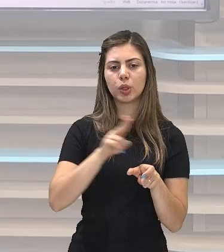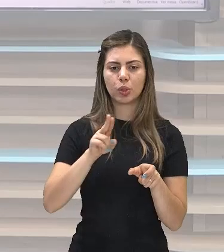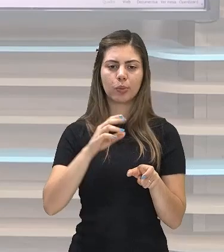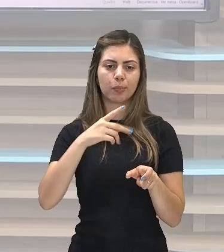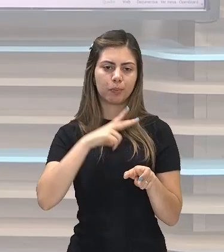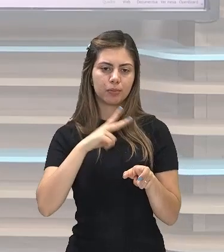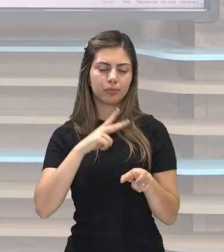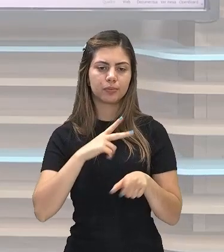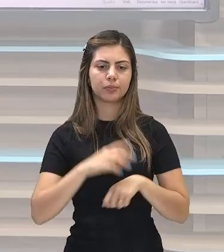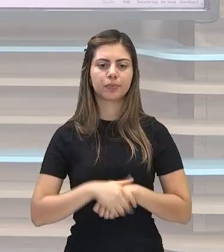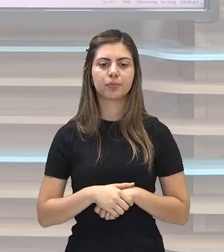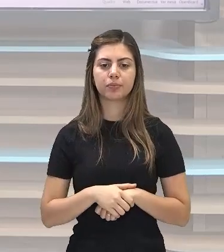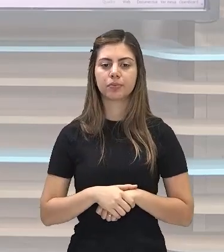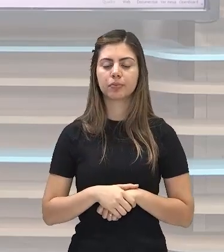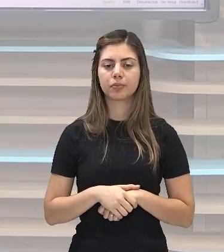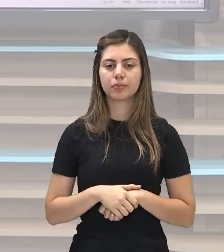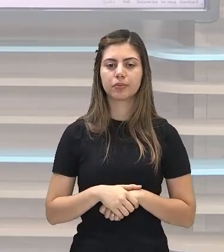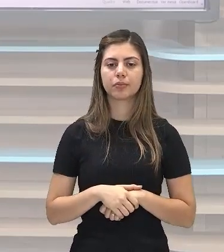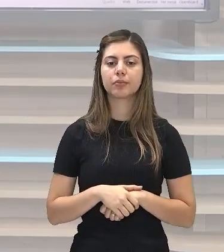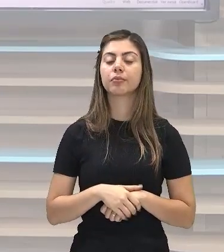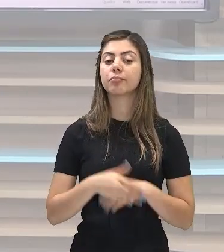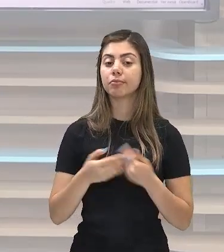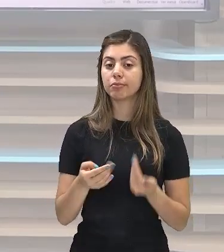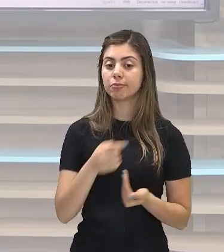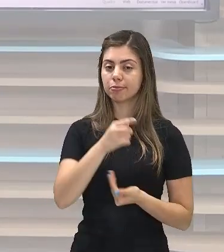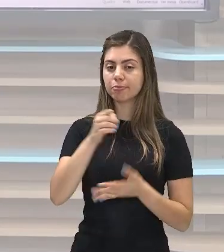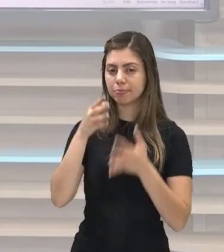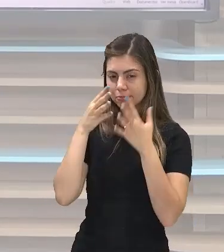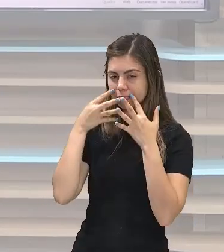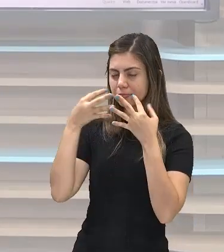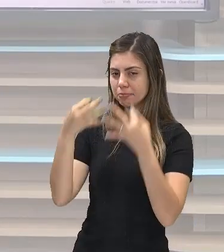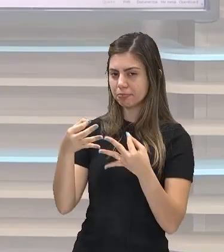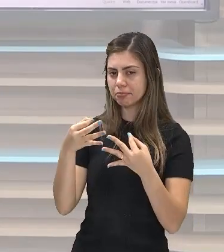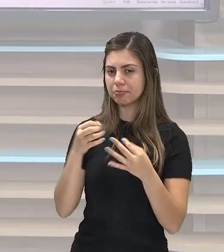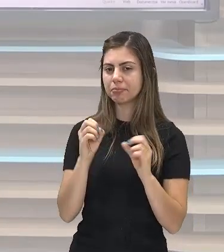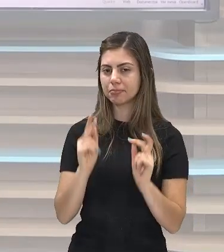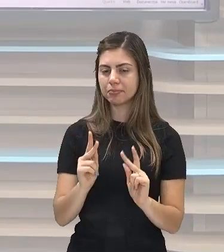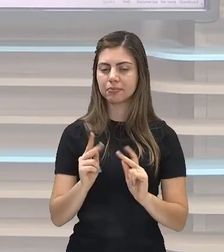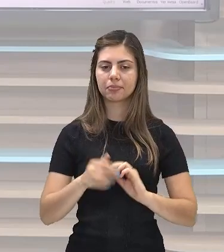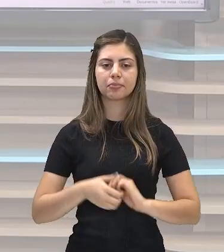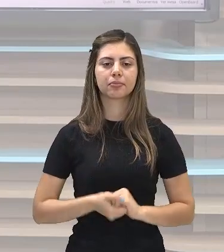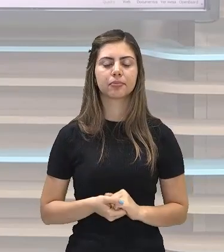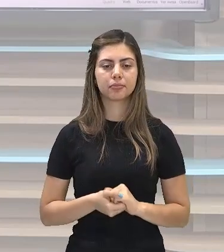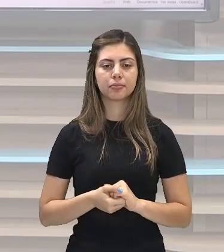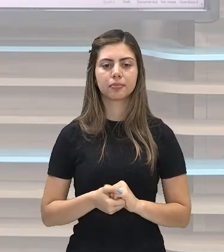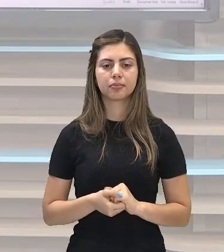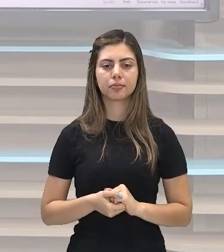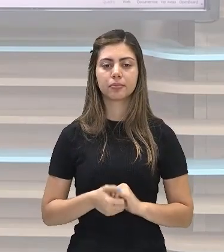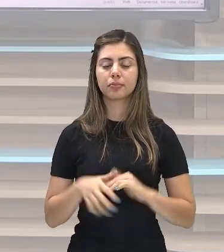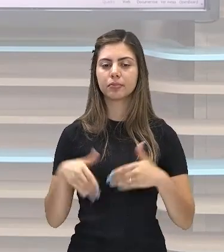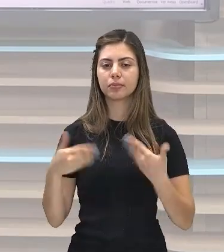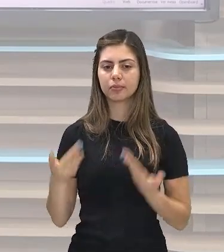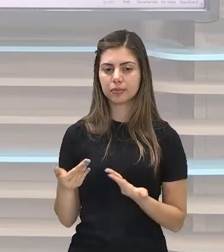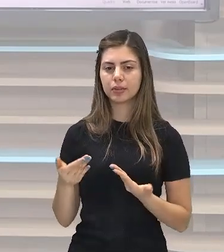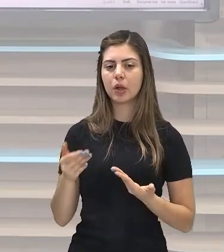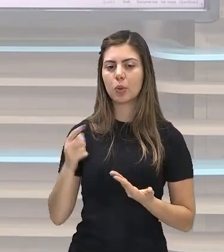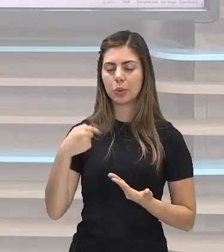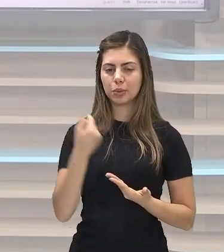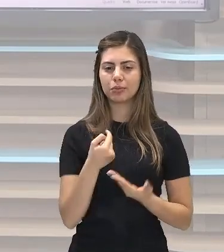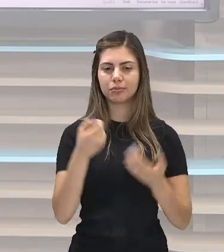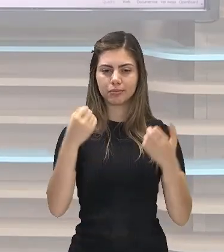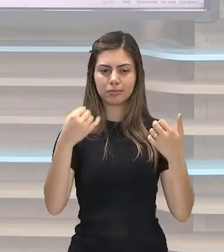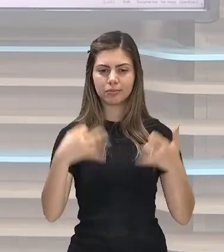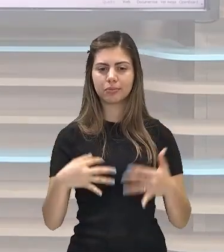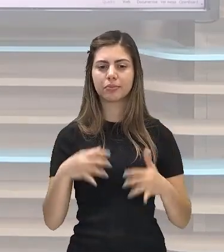ressalva que a gente vai fazer daqui a pouco. Mas fiquem atentos aqui a este processo, tudo bem? Então, agora que a gente comentou sobre